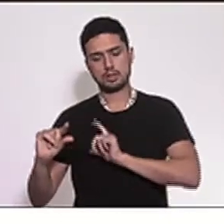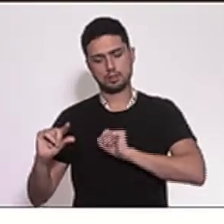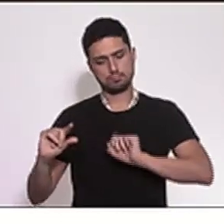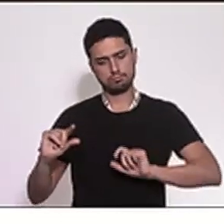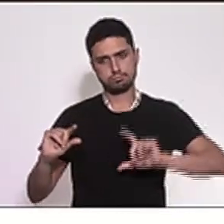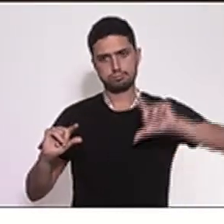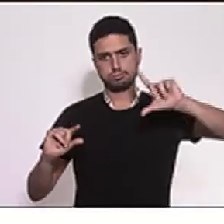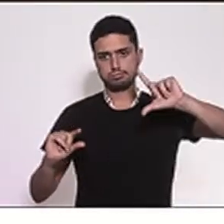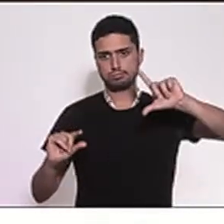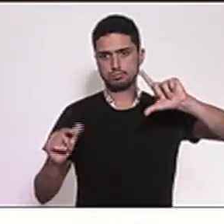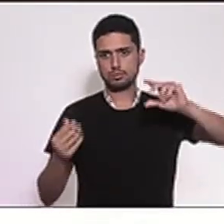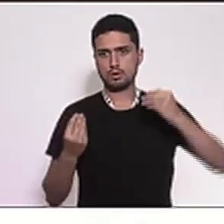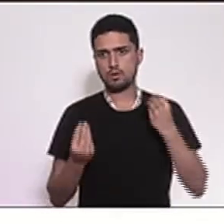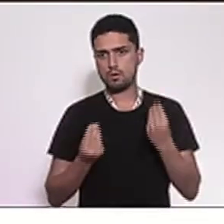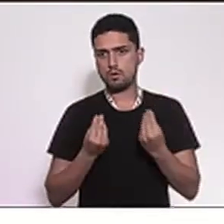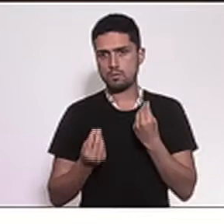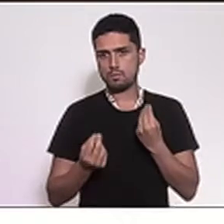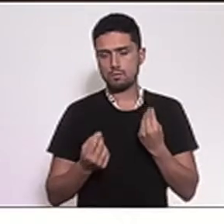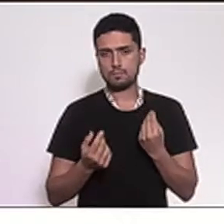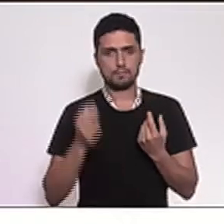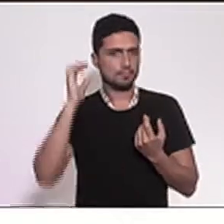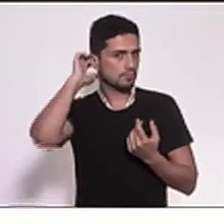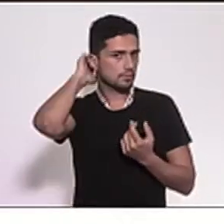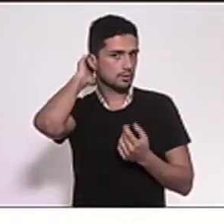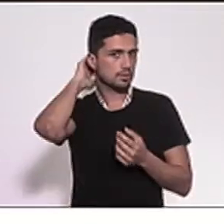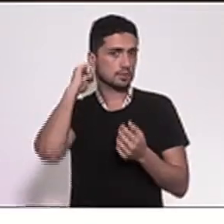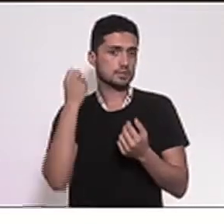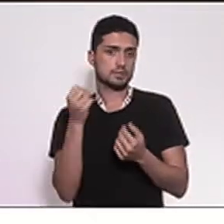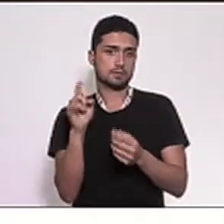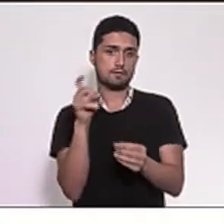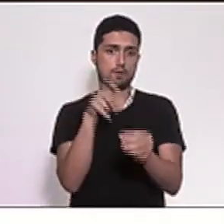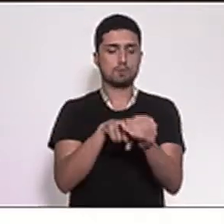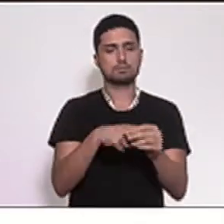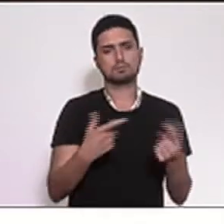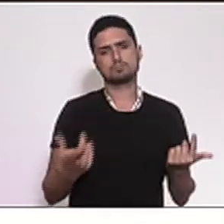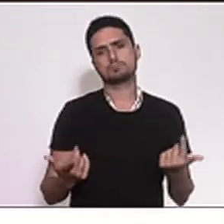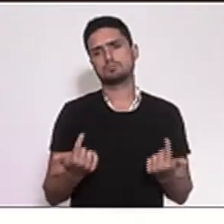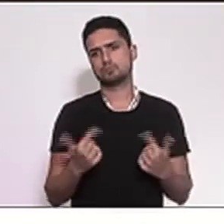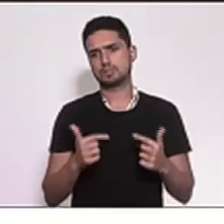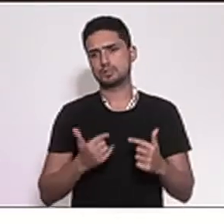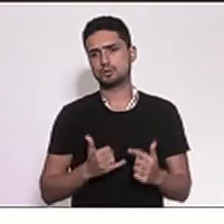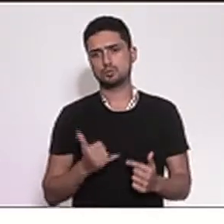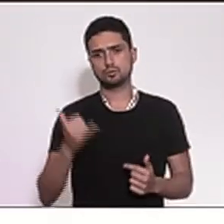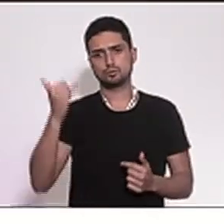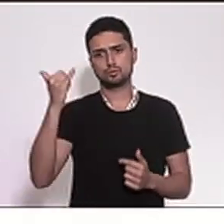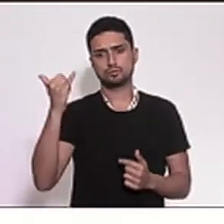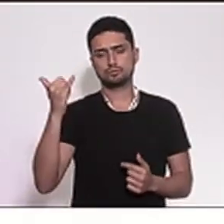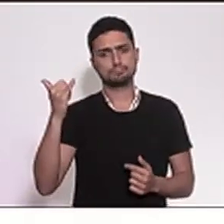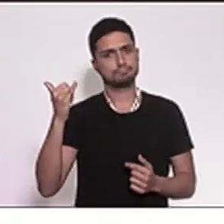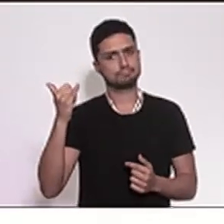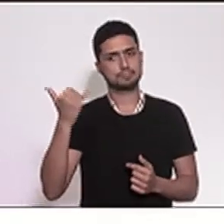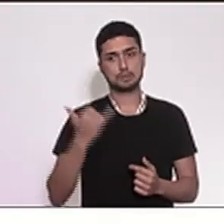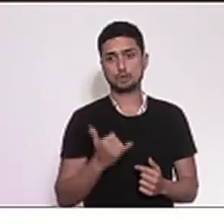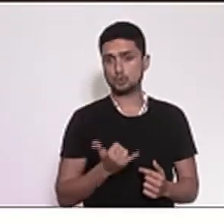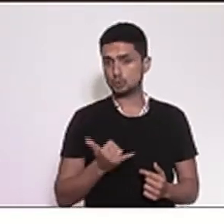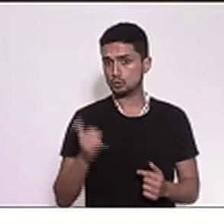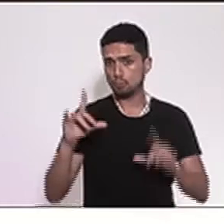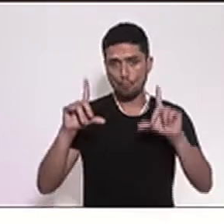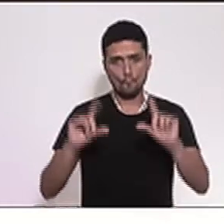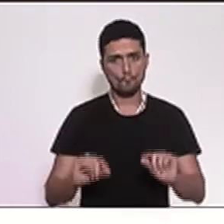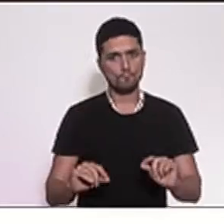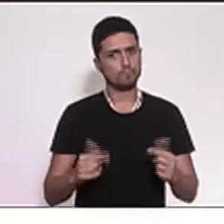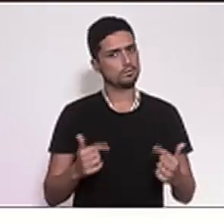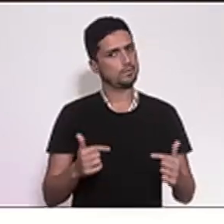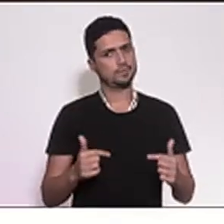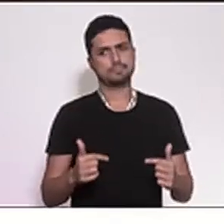subir, os juros não voltariam a diminuir, ficando em patamares permanentemente mais